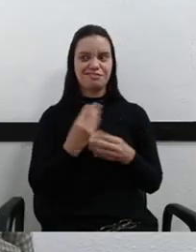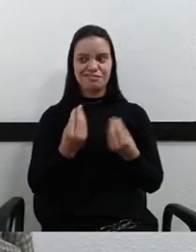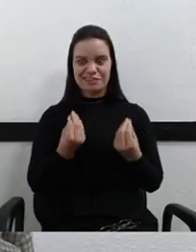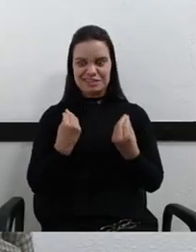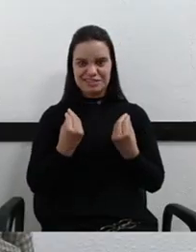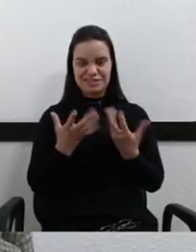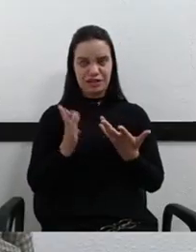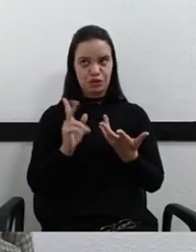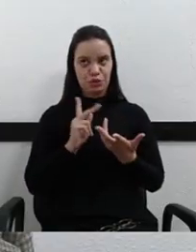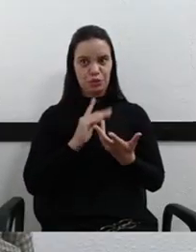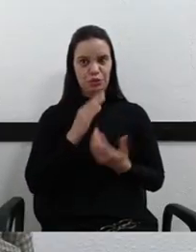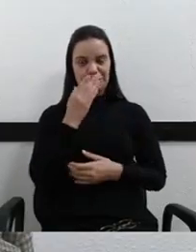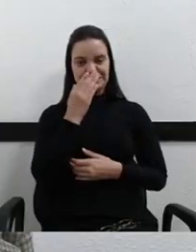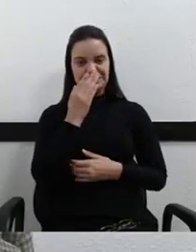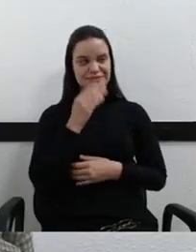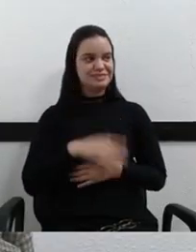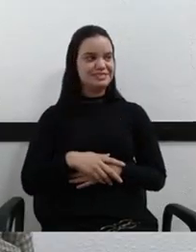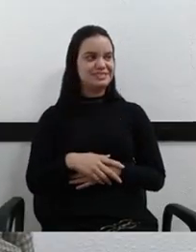operacionalizado.